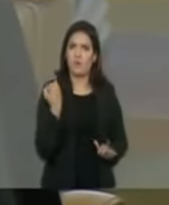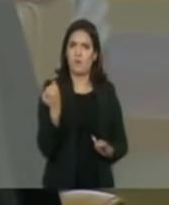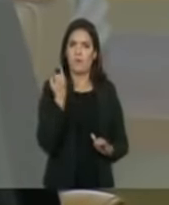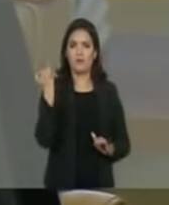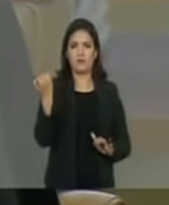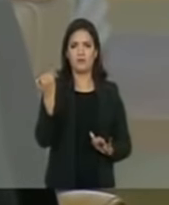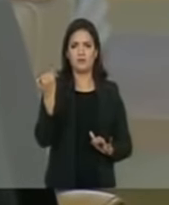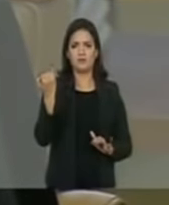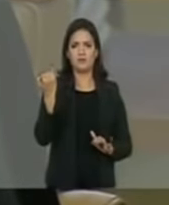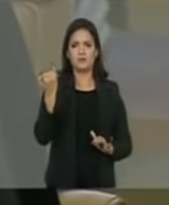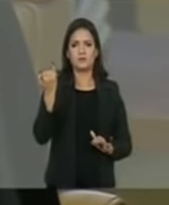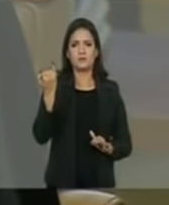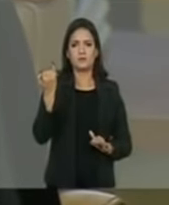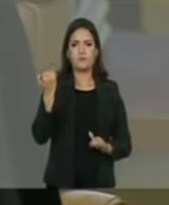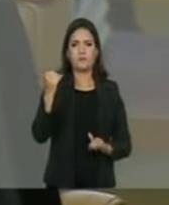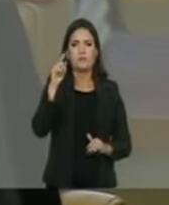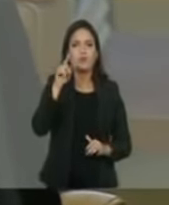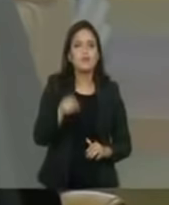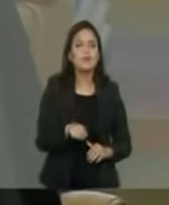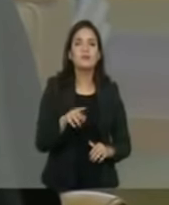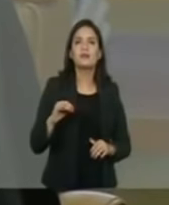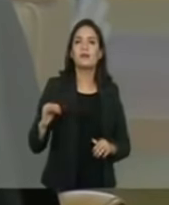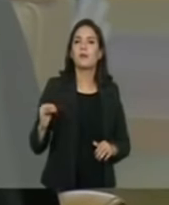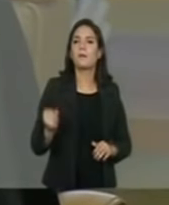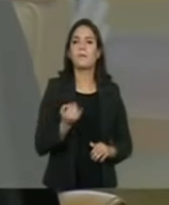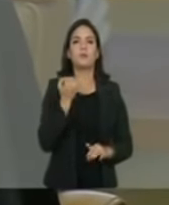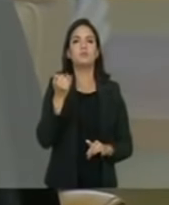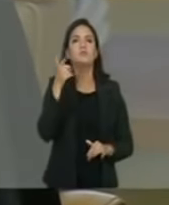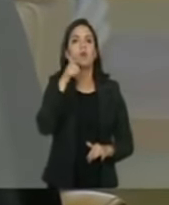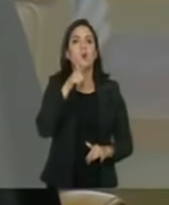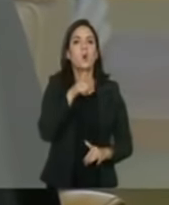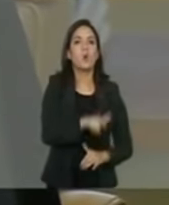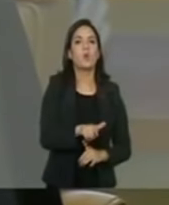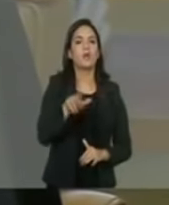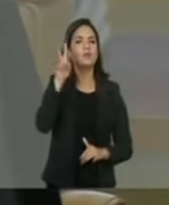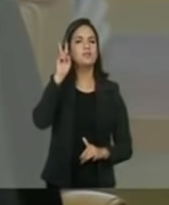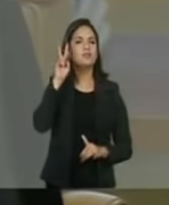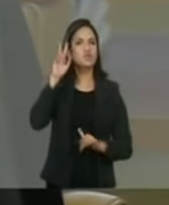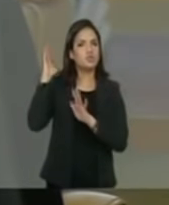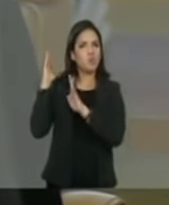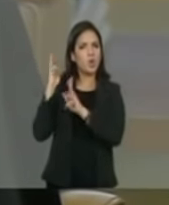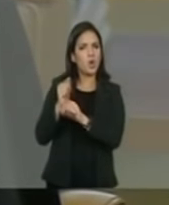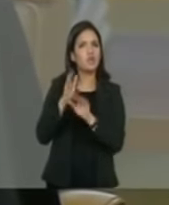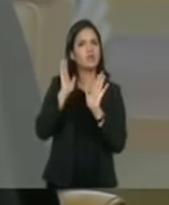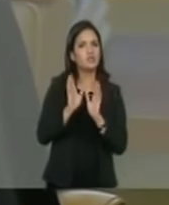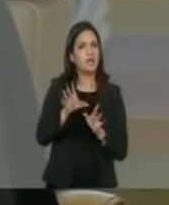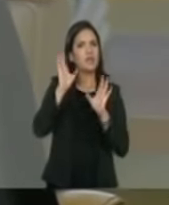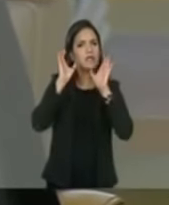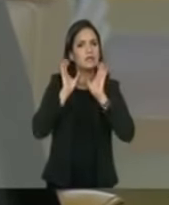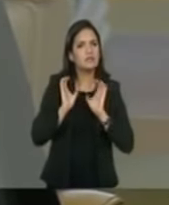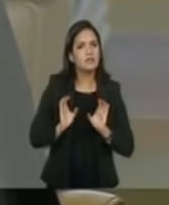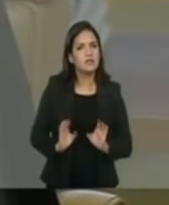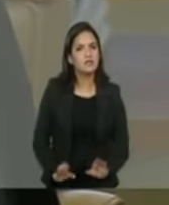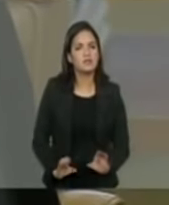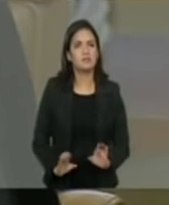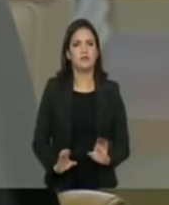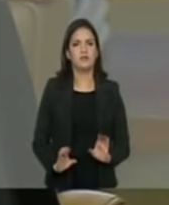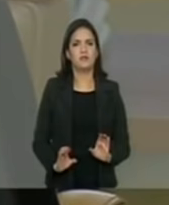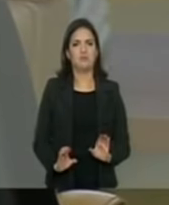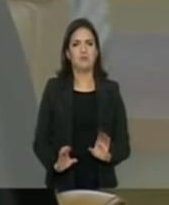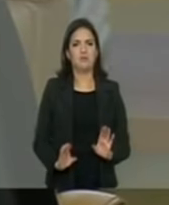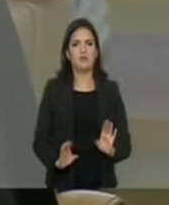traduz relevante cima conquista histórica da cidadania em face do estado